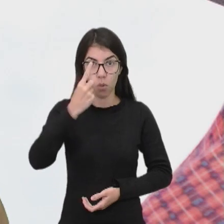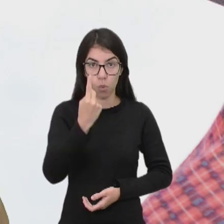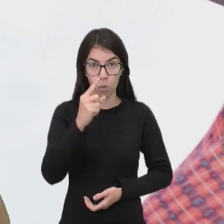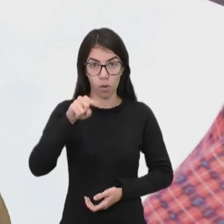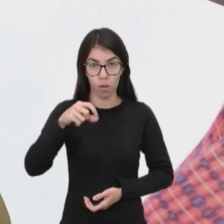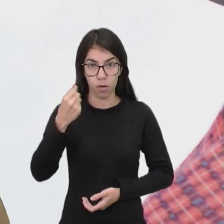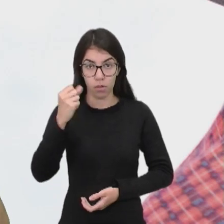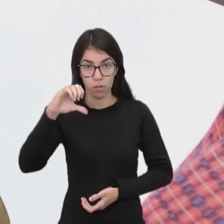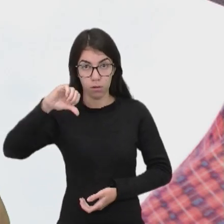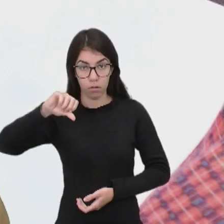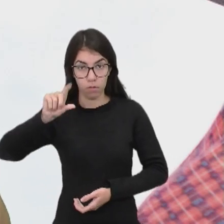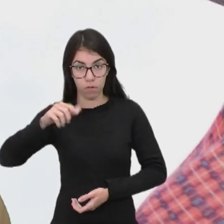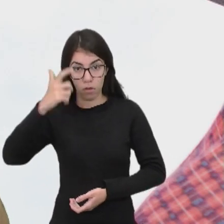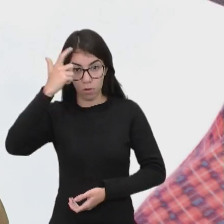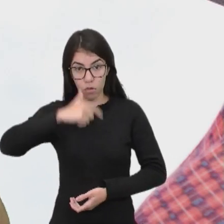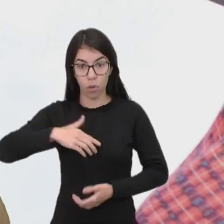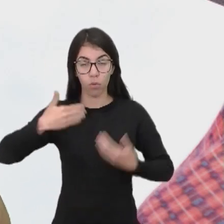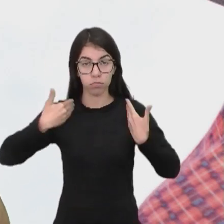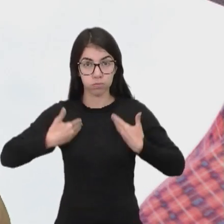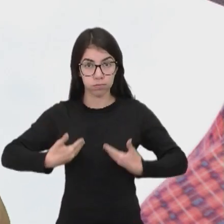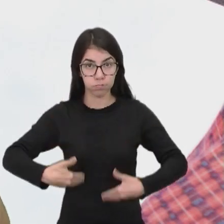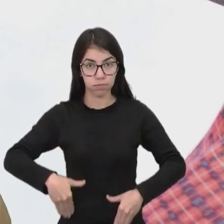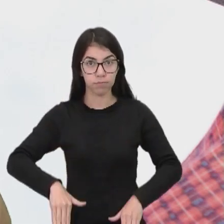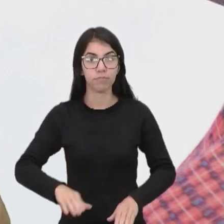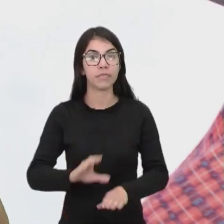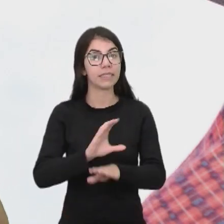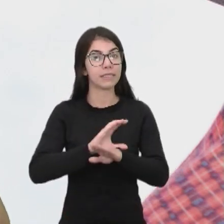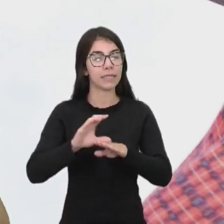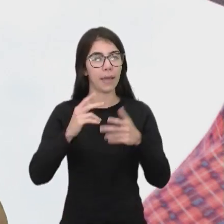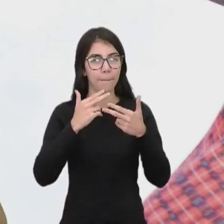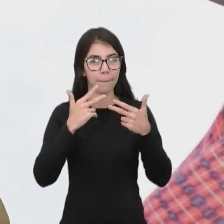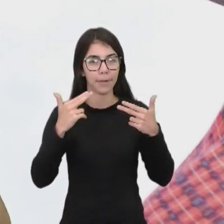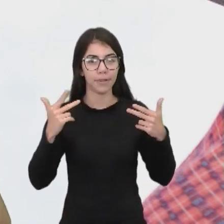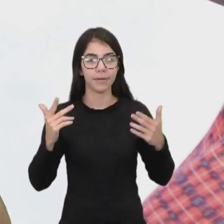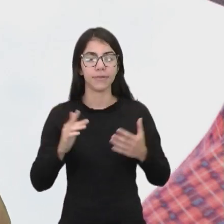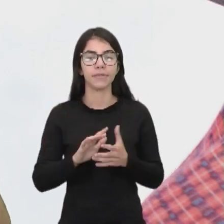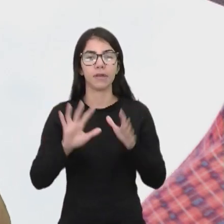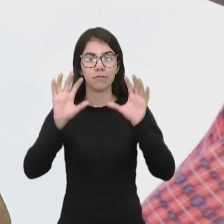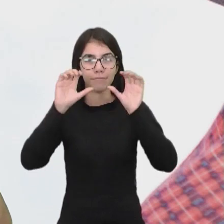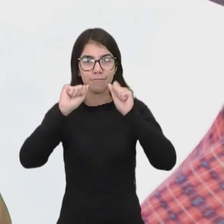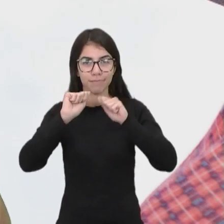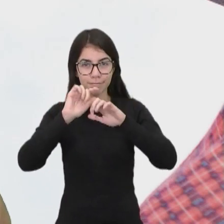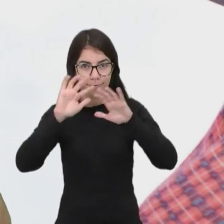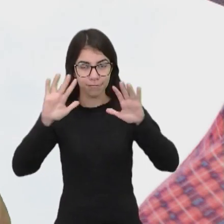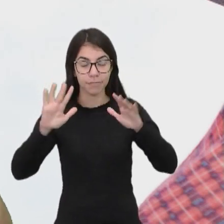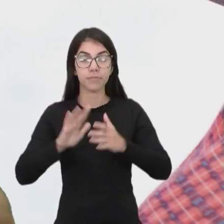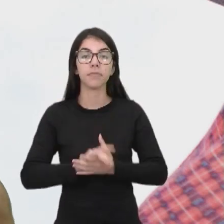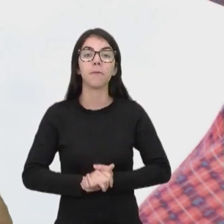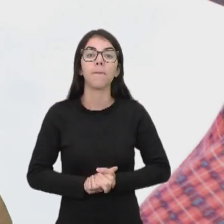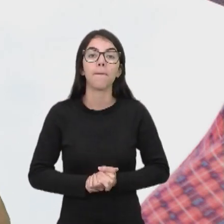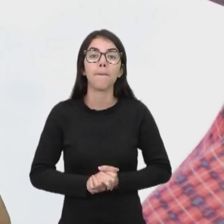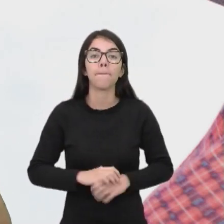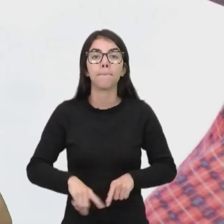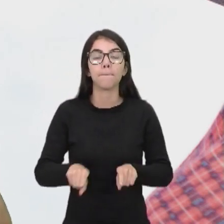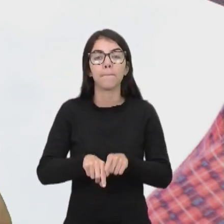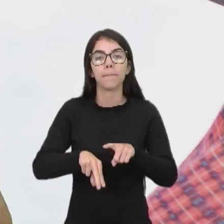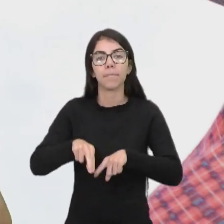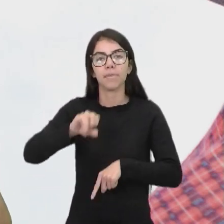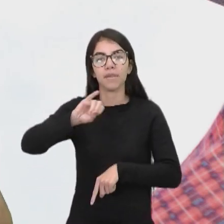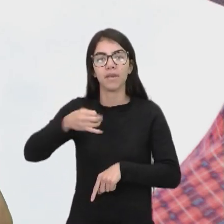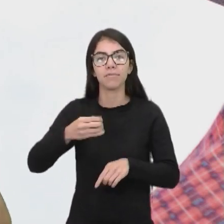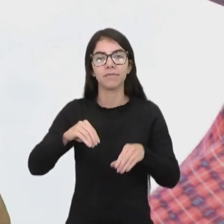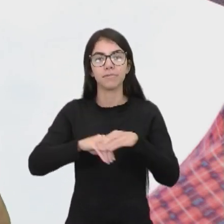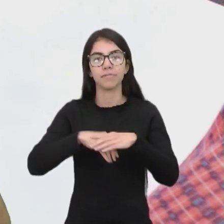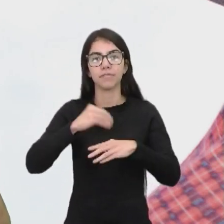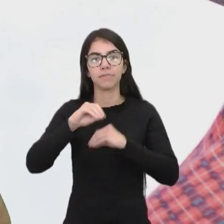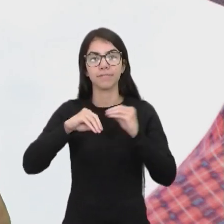altura. Hoje eu tô com uma camiseta em tons de cinza, aí um cinza mais escuro, um cinza mais claro. Tô de calça jeans, de